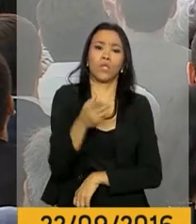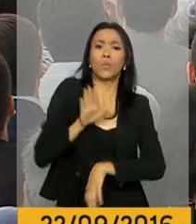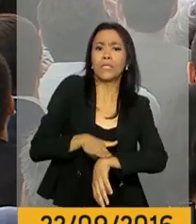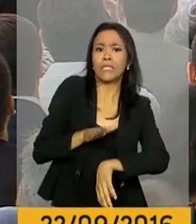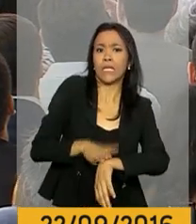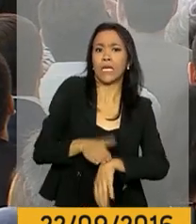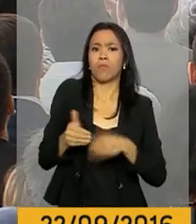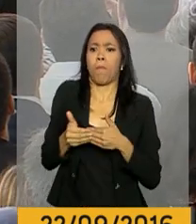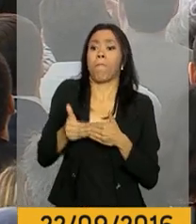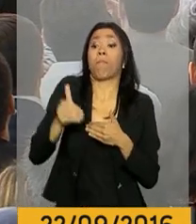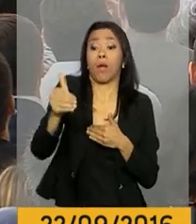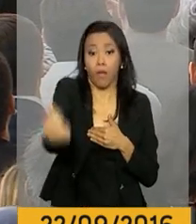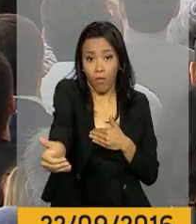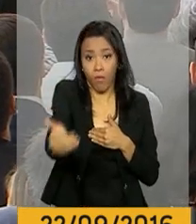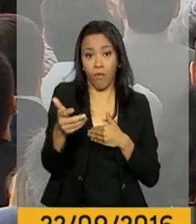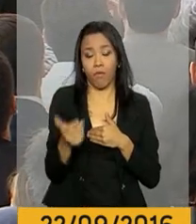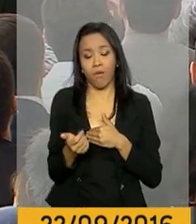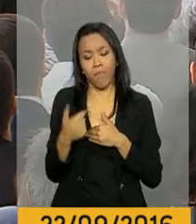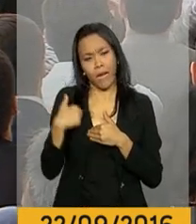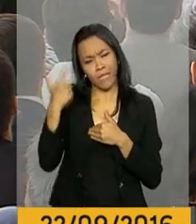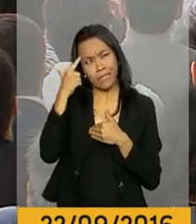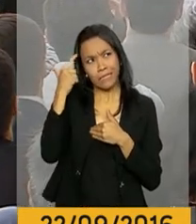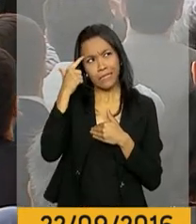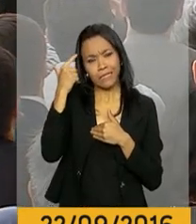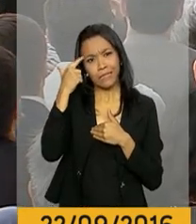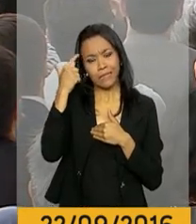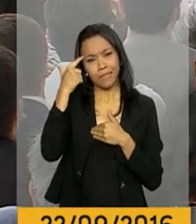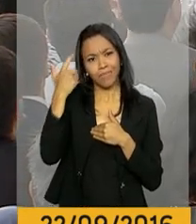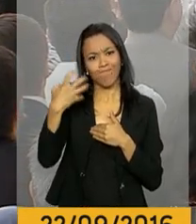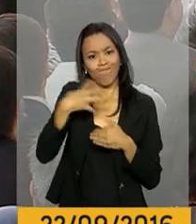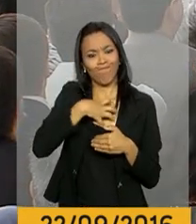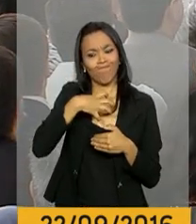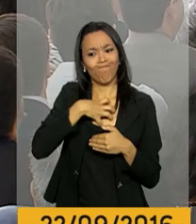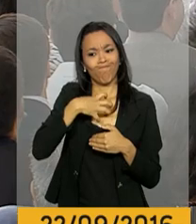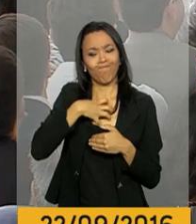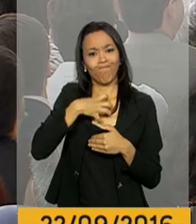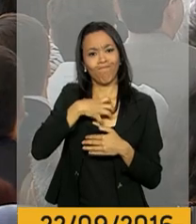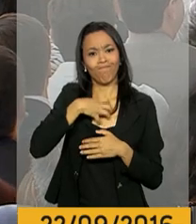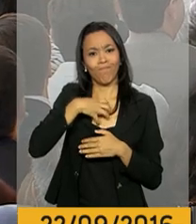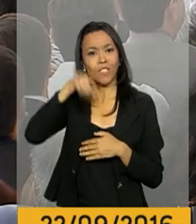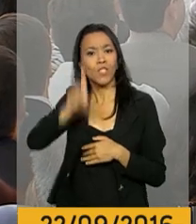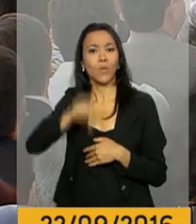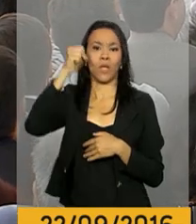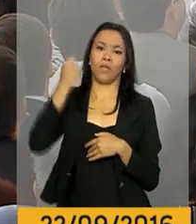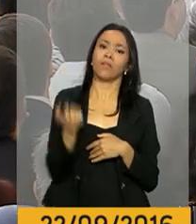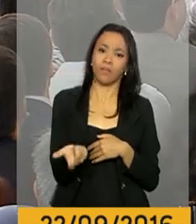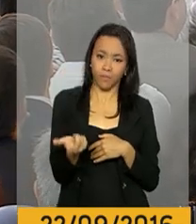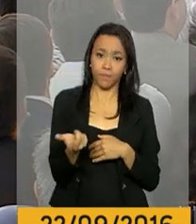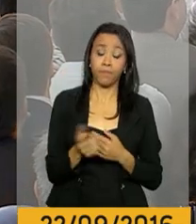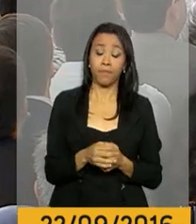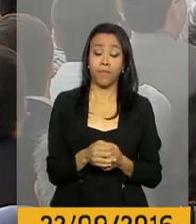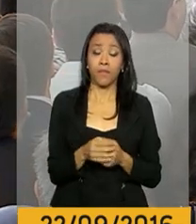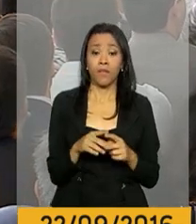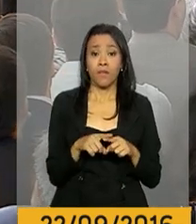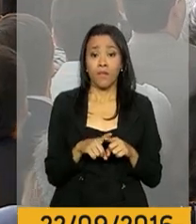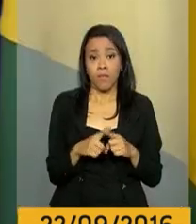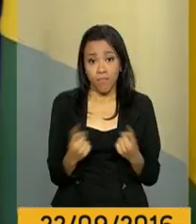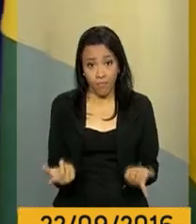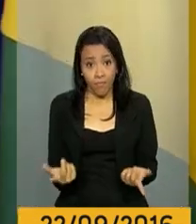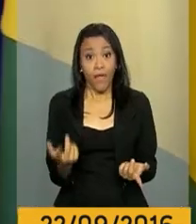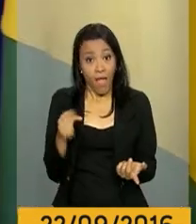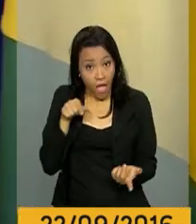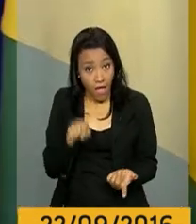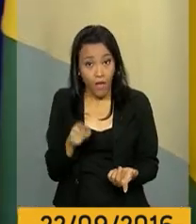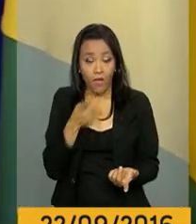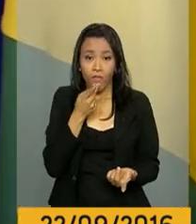mais alargado mais espaçado para que eles possam fazer essa opção de modo que com